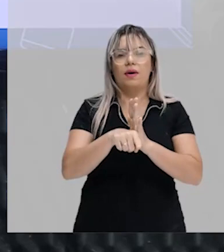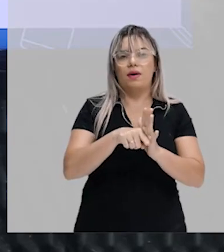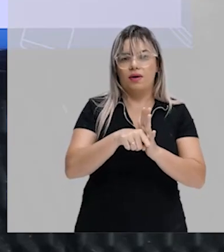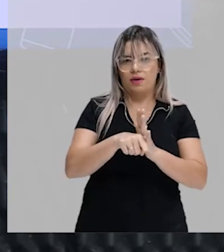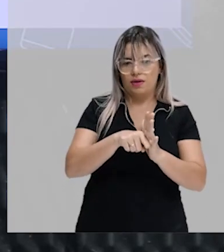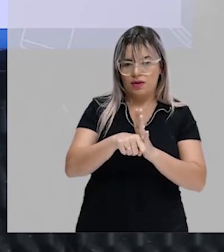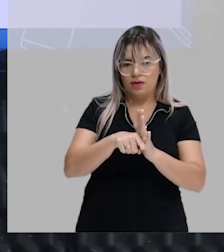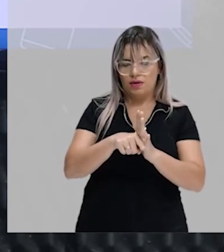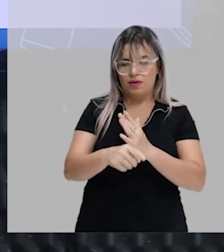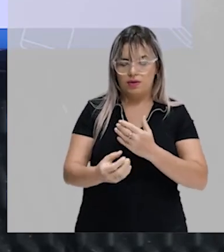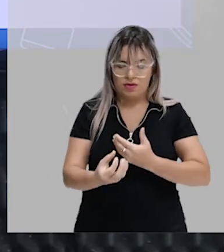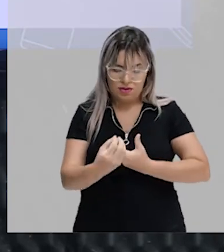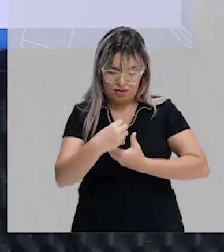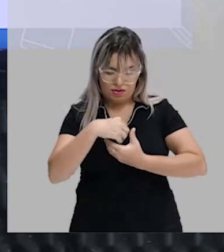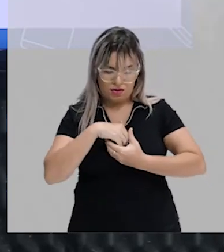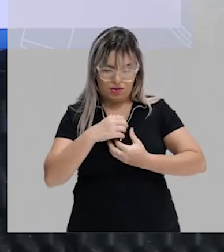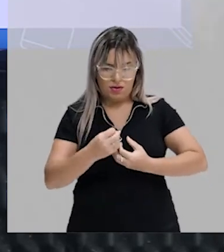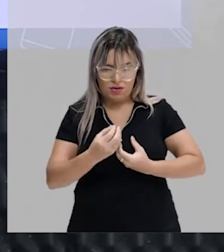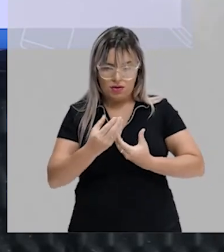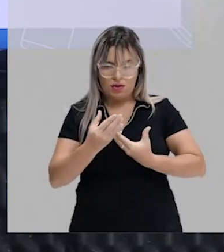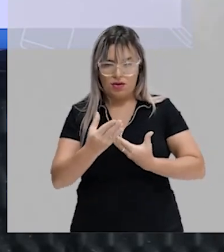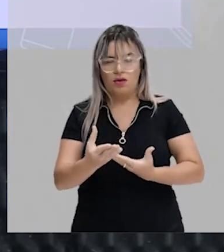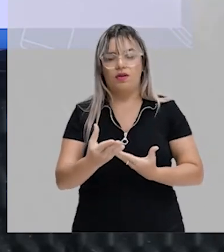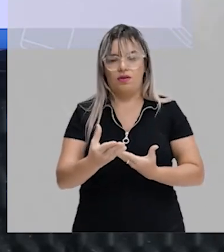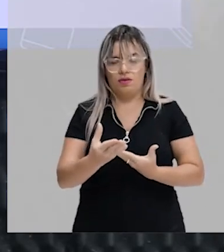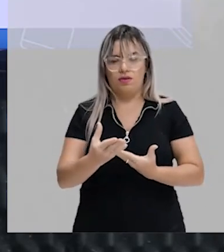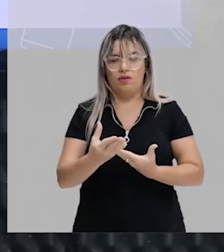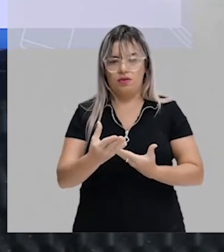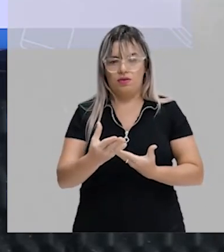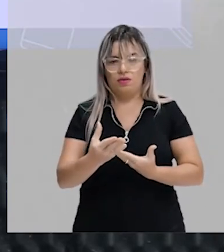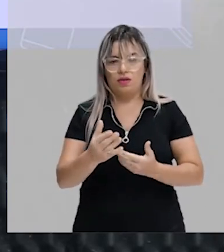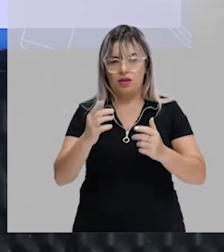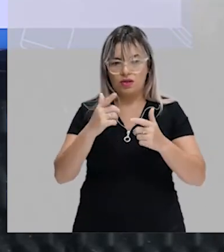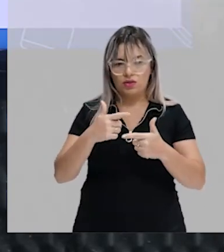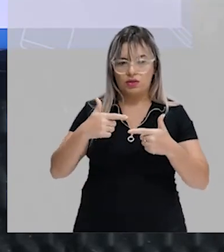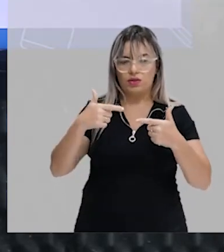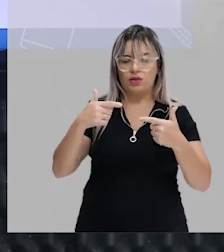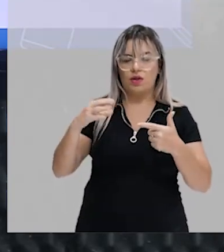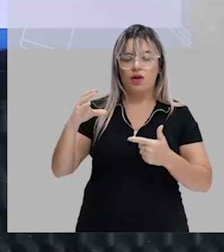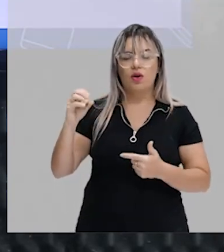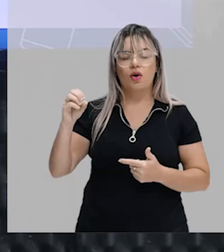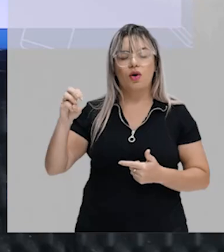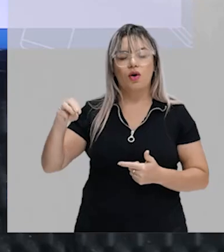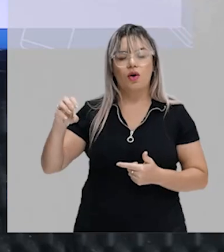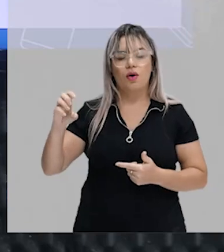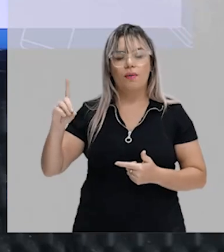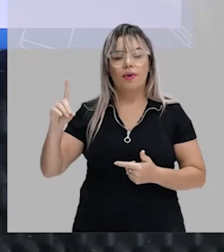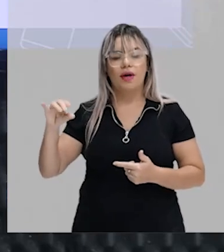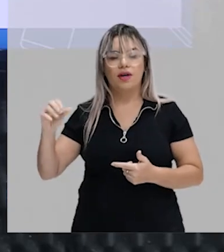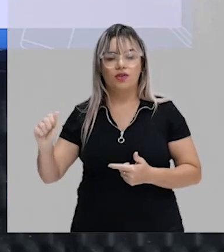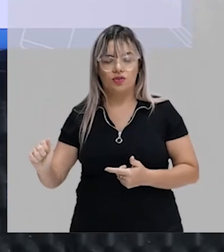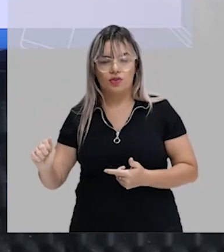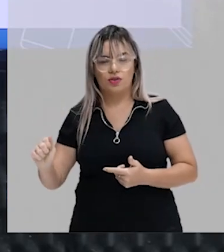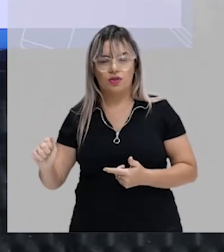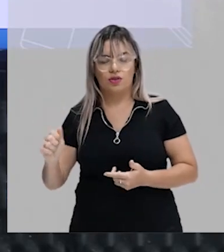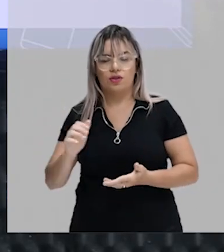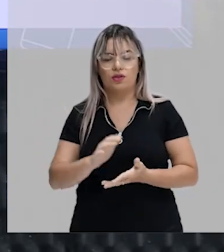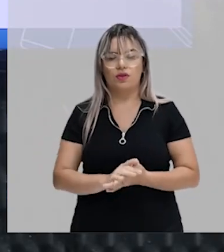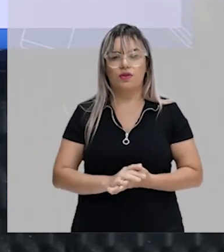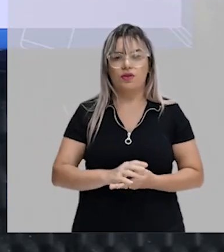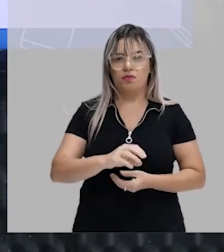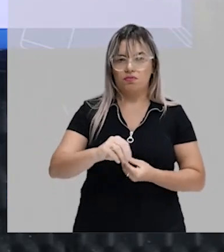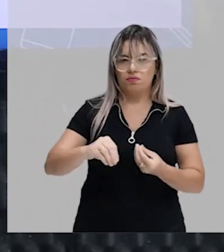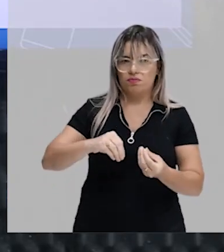no parnasianismo, no simbolismo, tá? Divina Comédia. Eu botei aqui de Belchior, porque faz essa